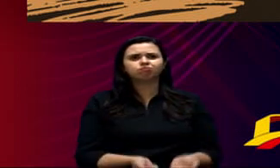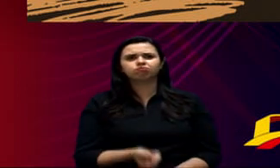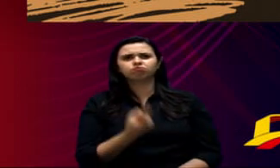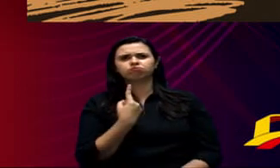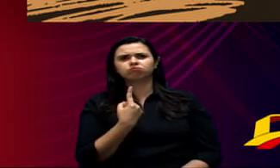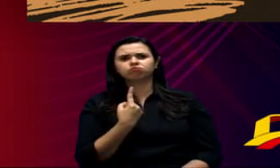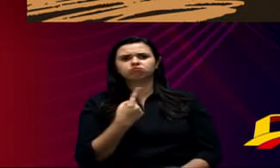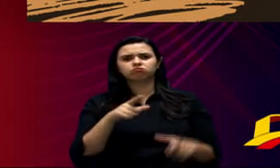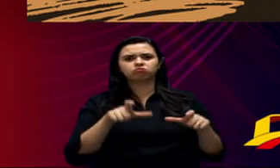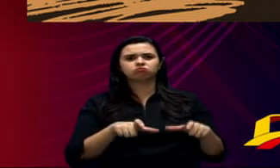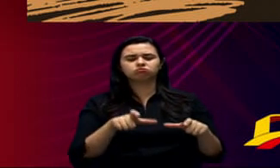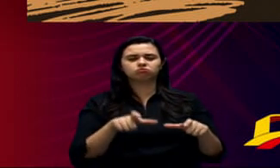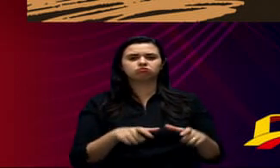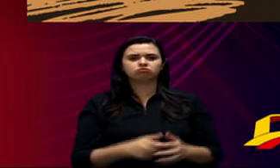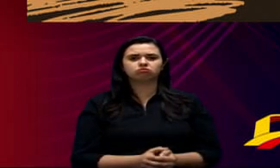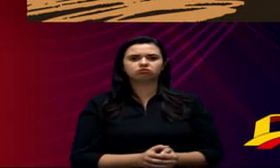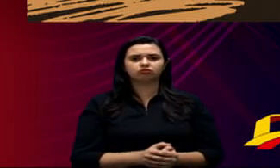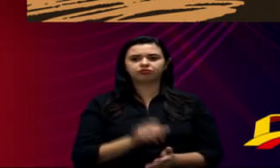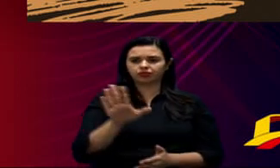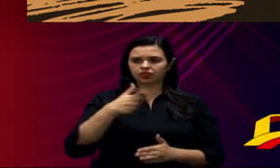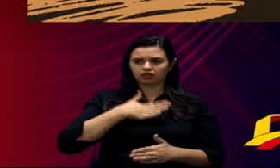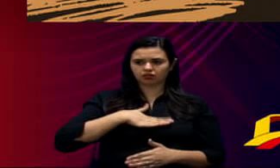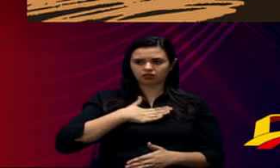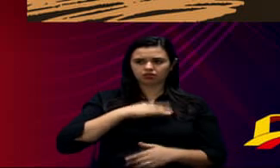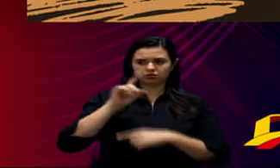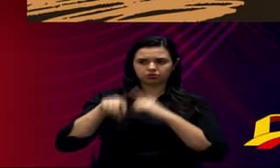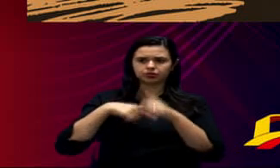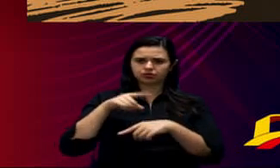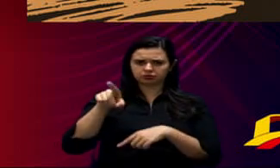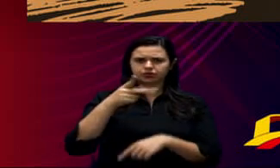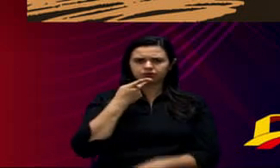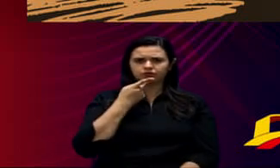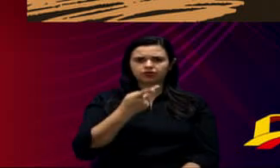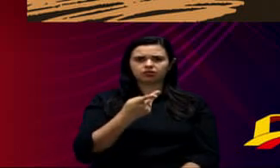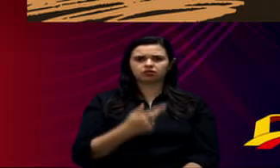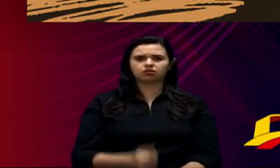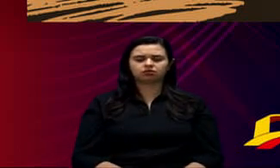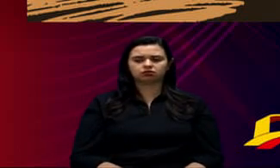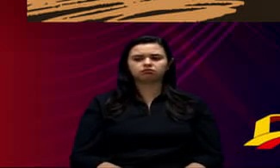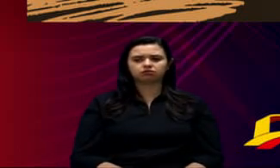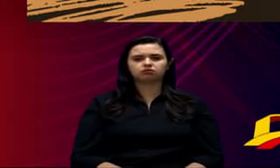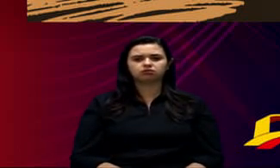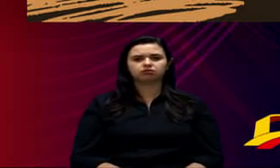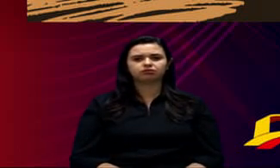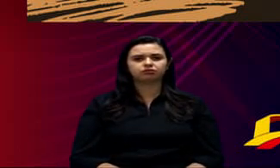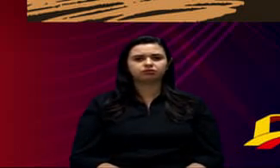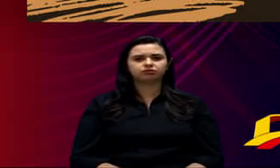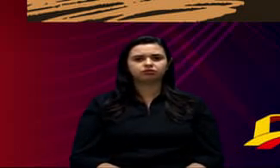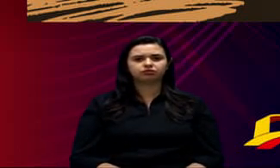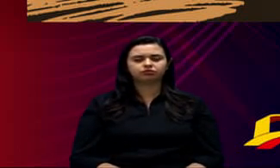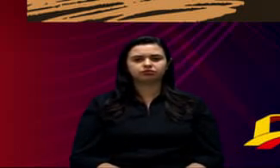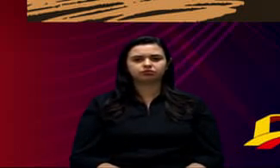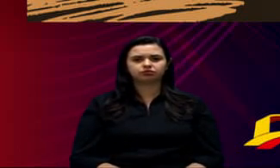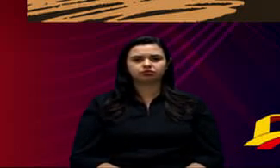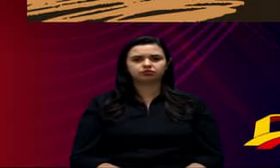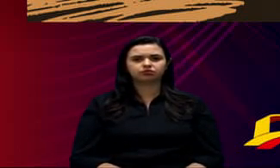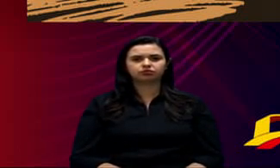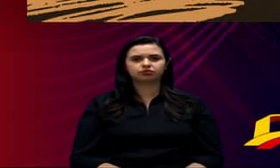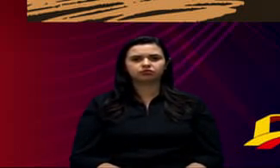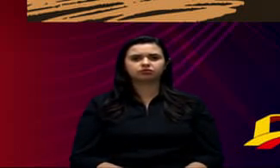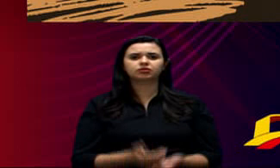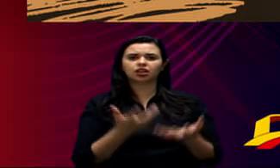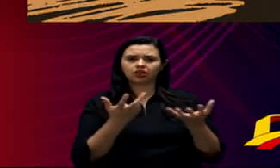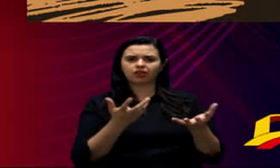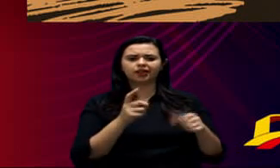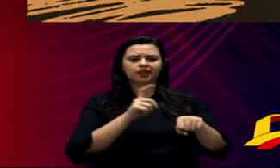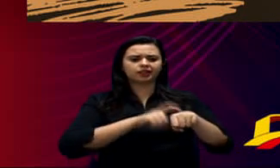você não. Quer que eu vai, pegue? Vai ter sua, é? Você vai ter sua fala. Depois você fala. Vai ter sua fala. Oi? Bom, eu vou querer um tempo